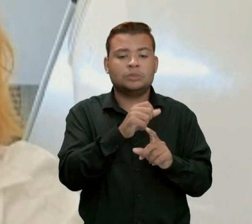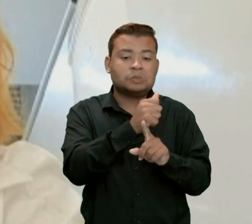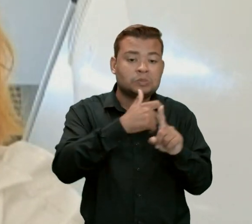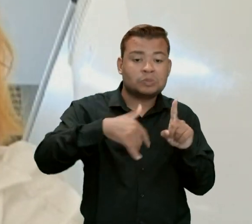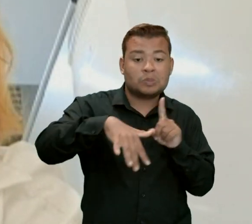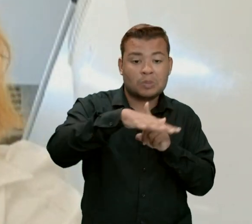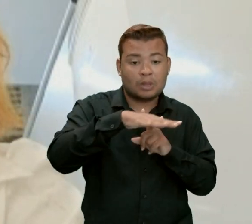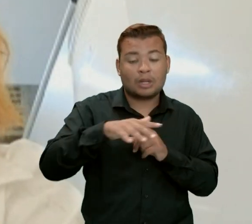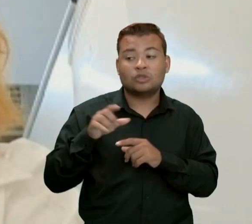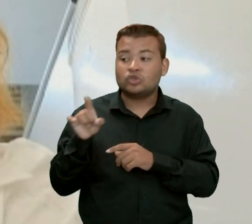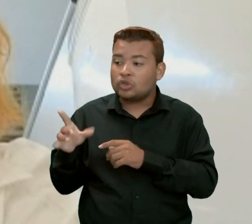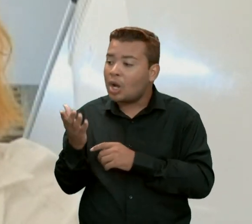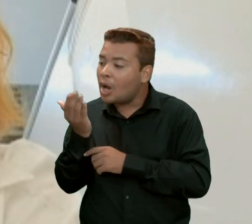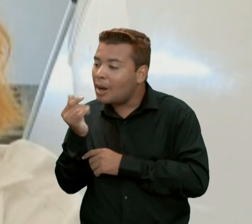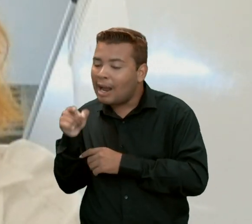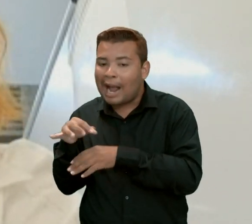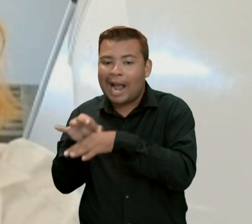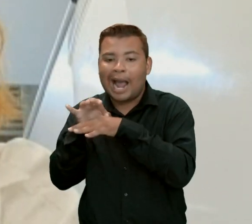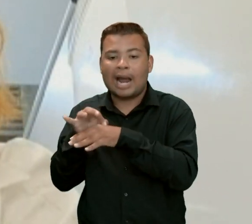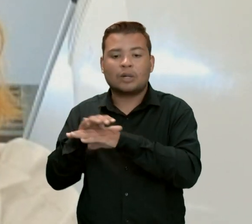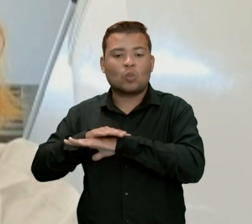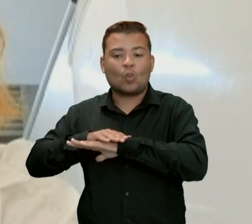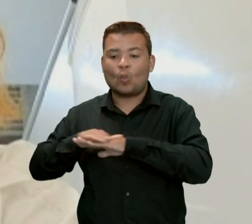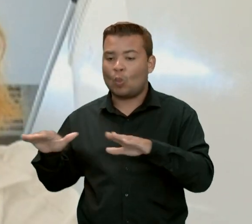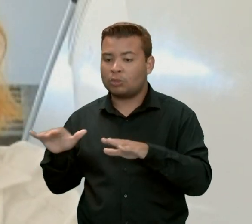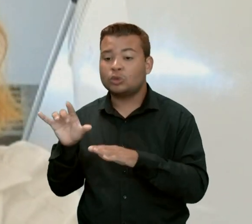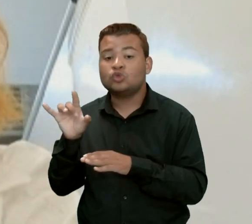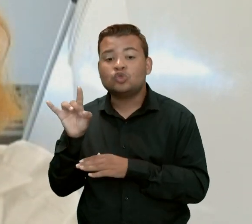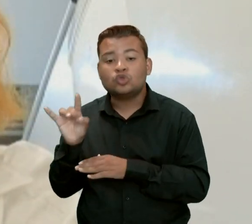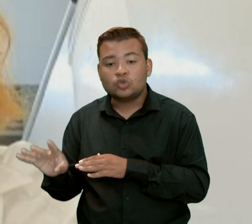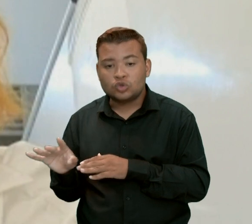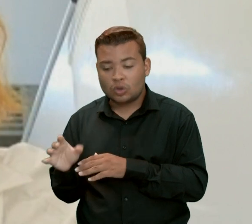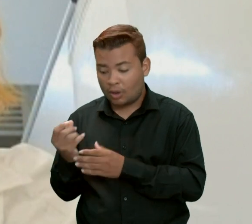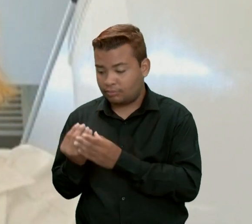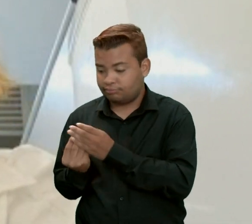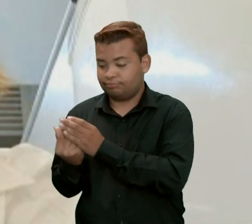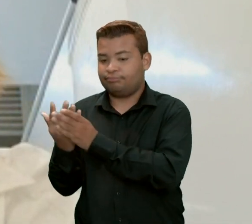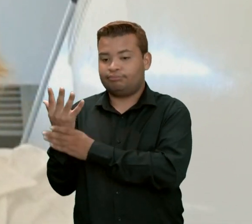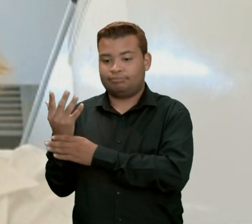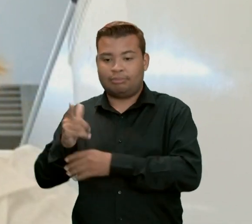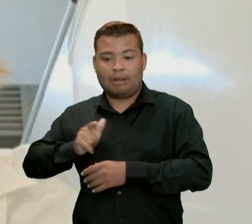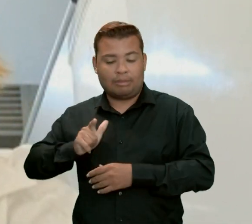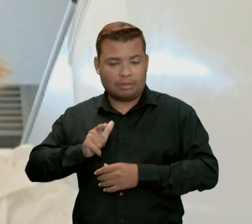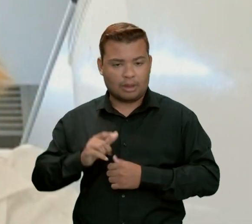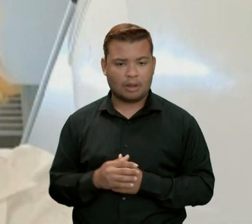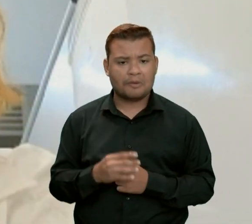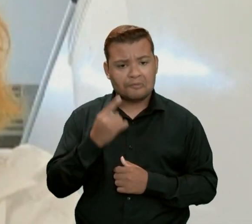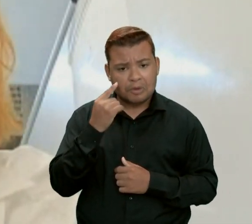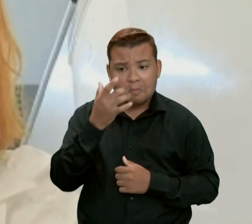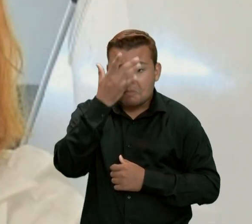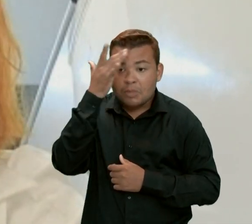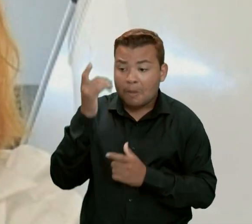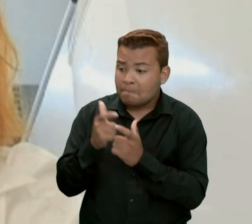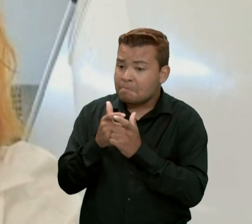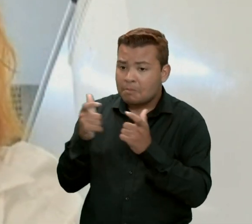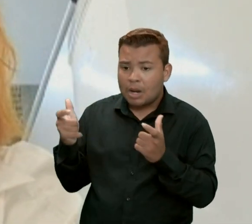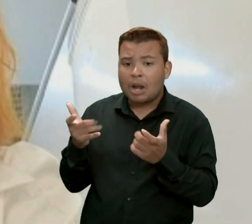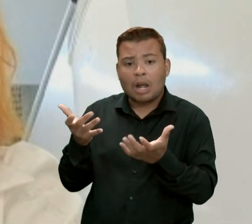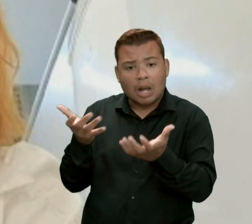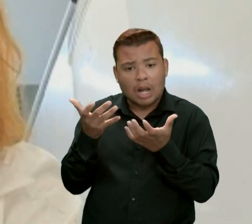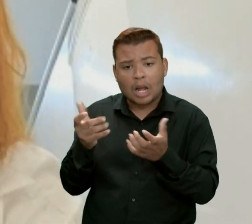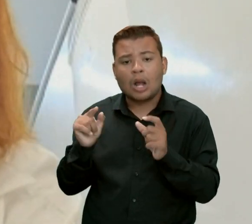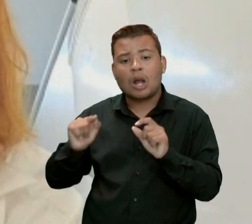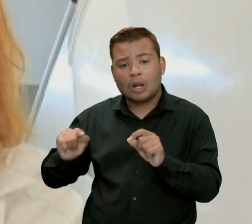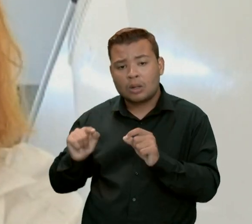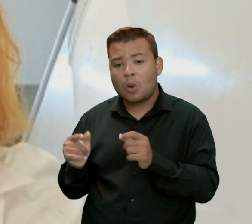por vegetais, acabou que esses consumidores, eles preferiram, né, no geral, o hambúrguer feito